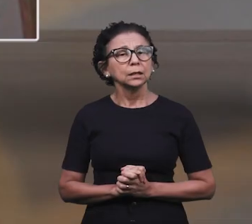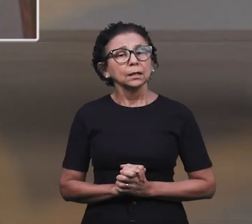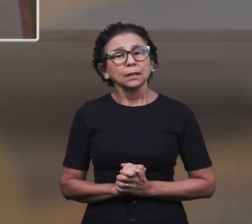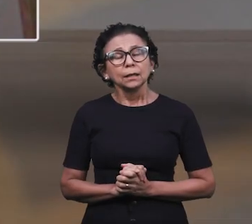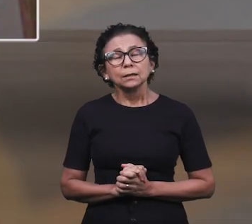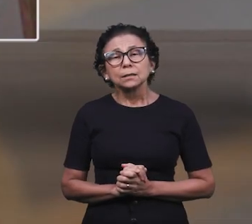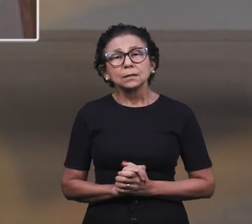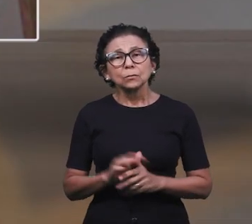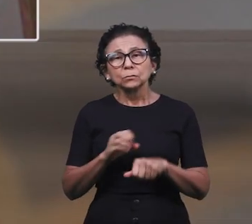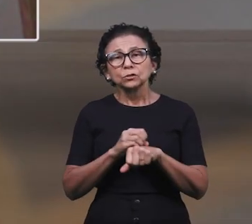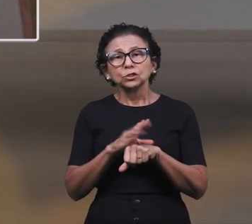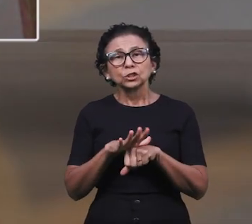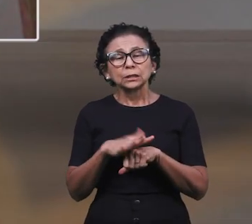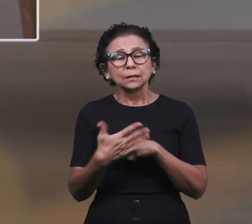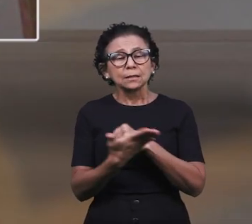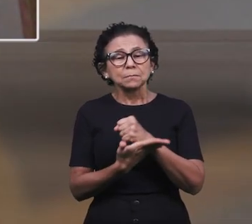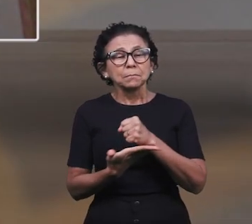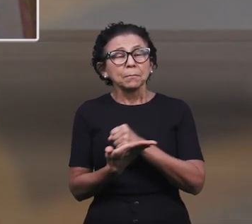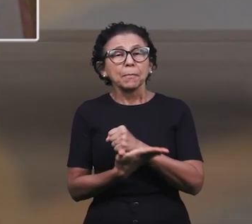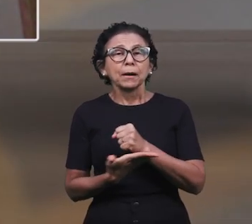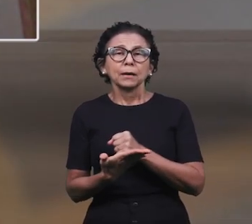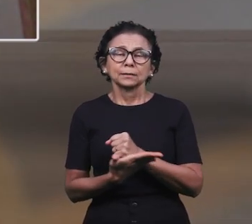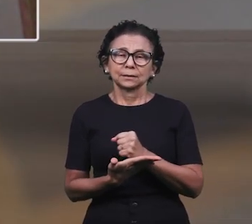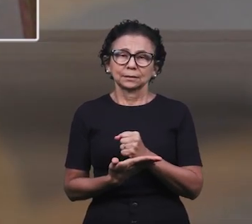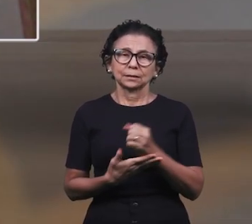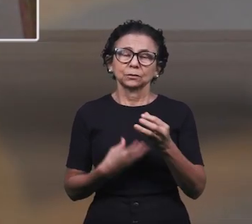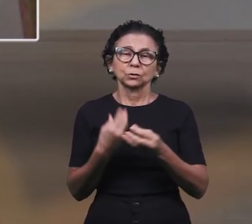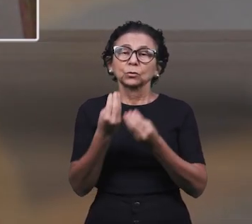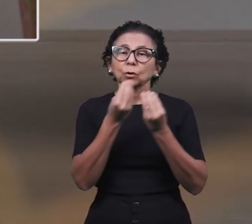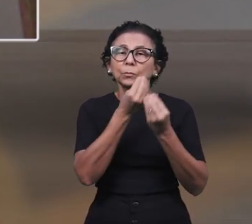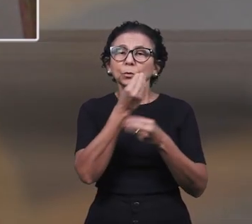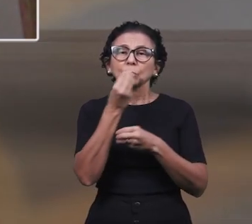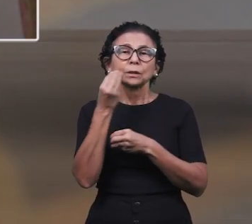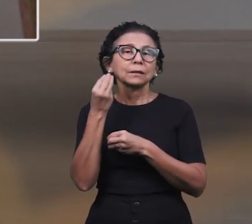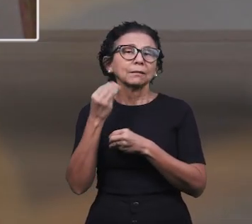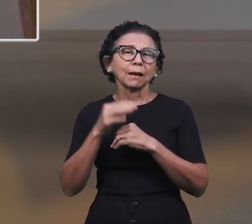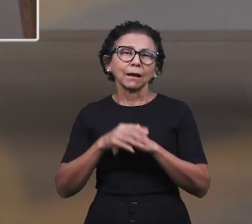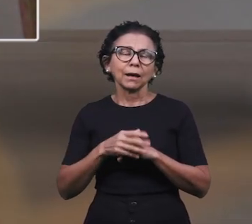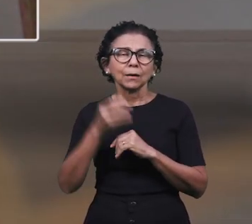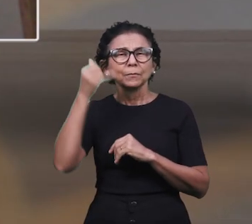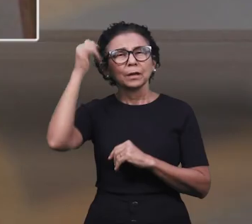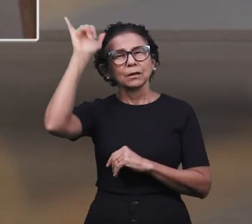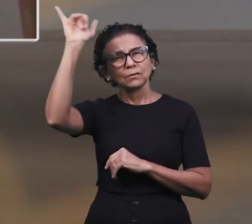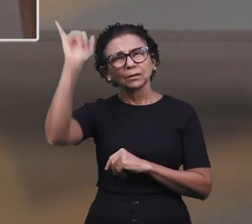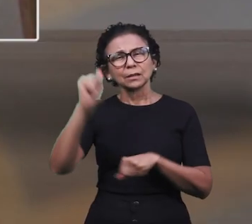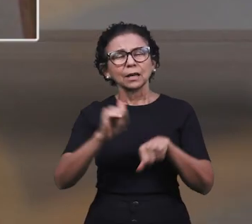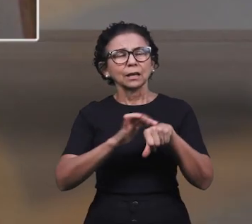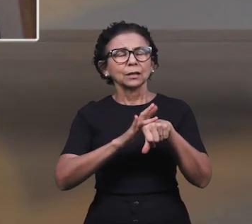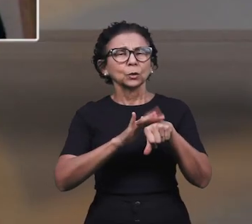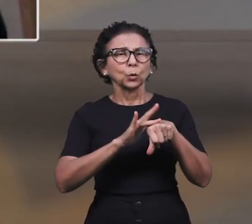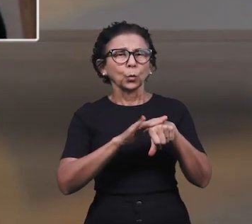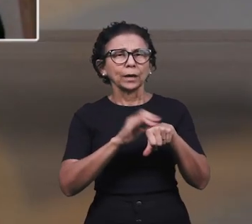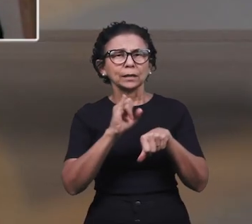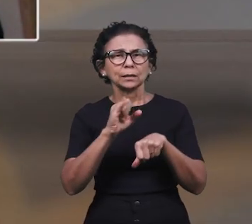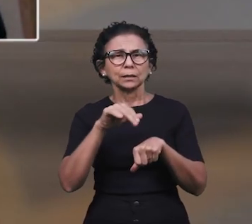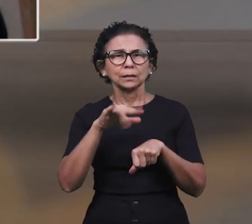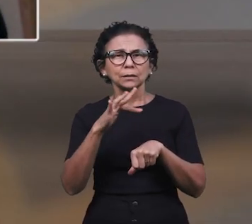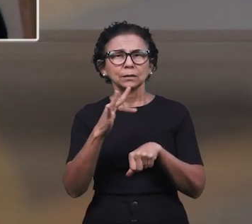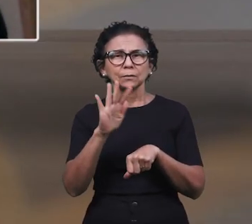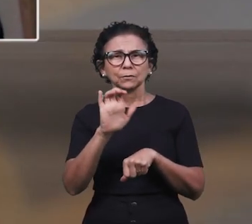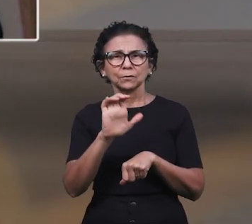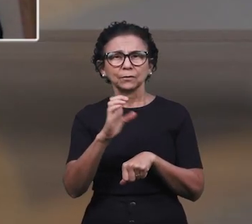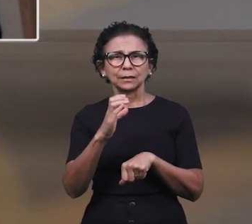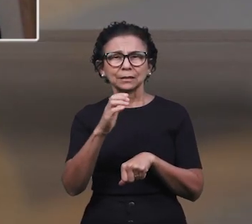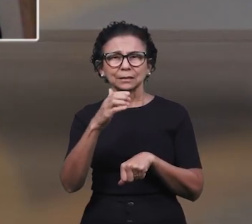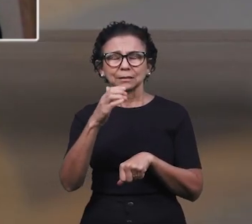orientações básicas de como fazer os cuidados e também entrando na parte de nutrição e evitar coisas